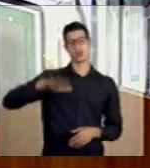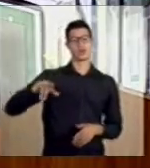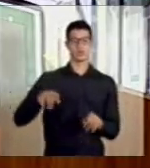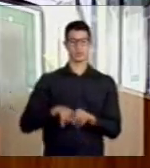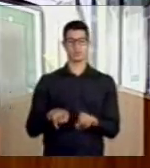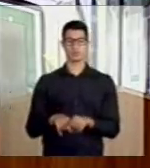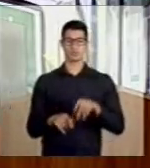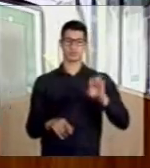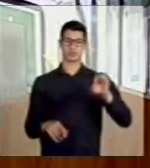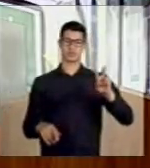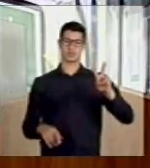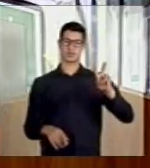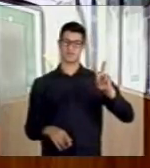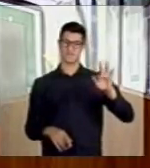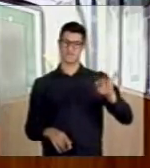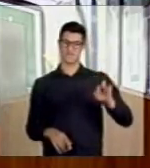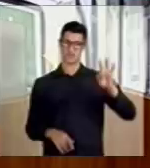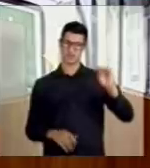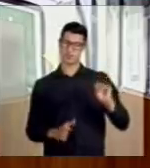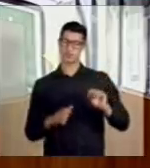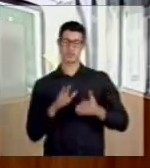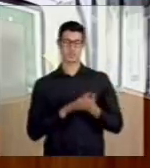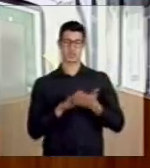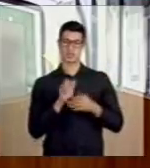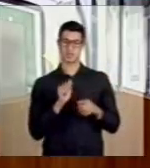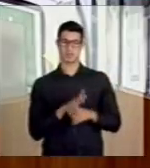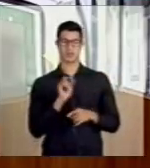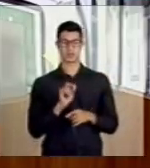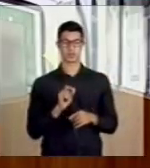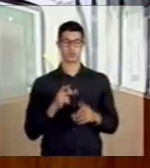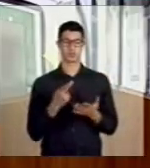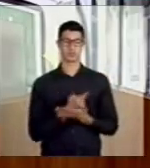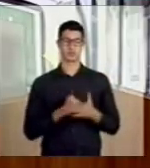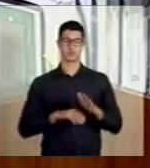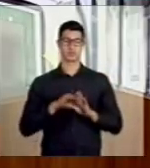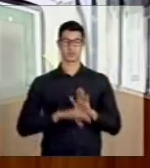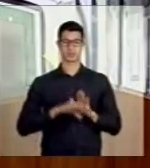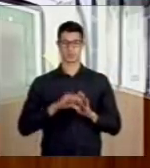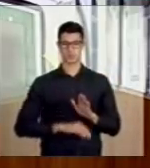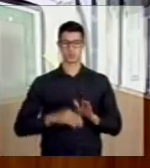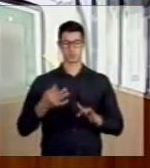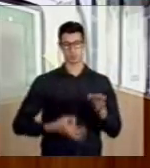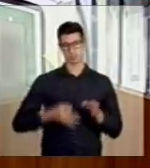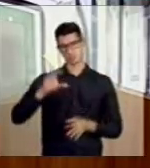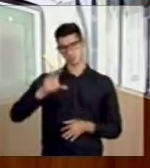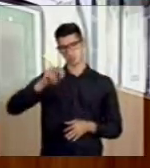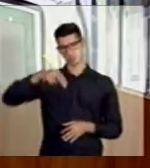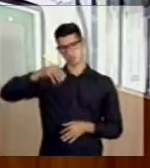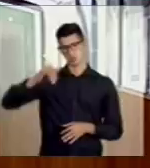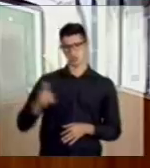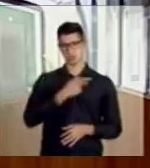de efeito vinculante, nada impede que o egrégio Conselho Nacional de Justiça,